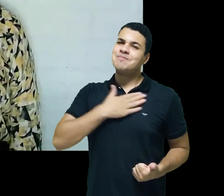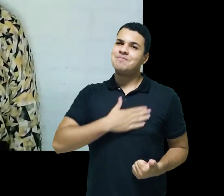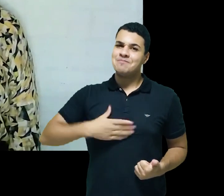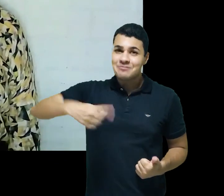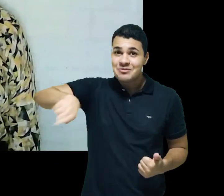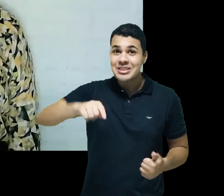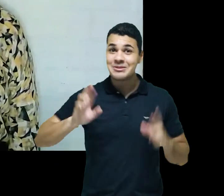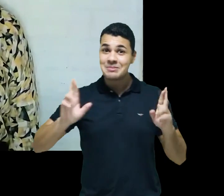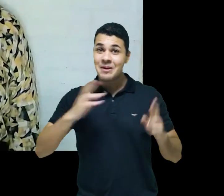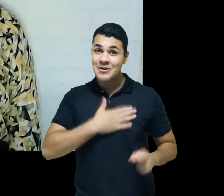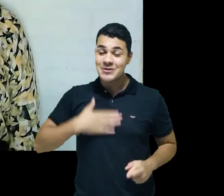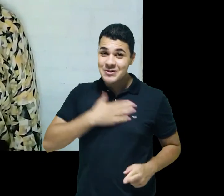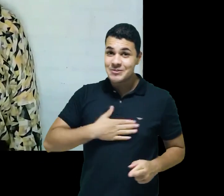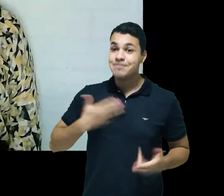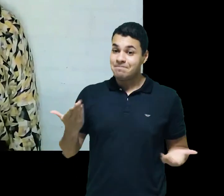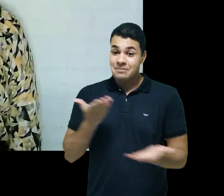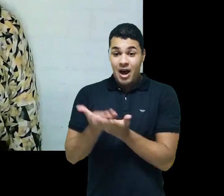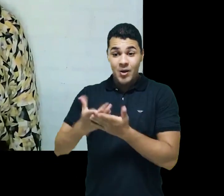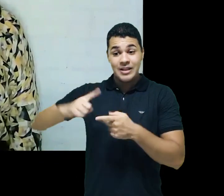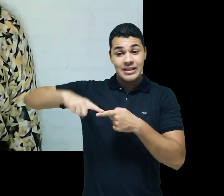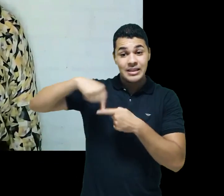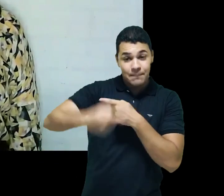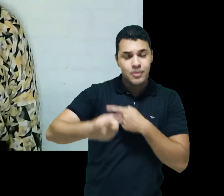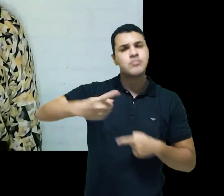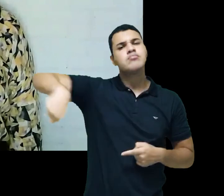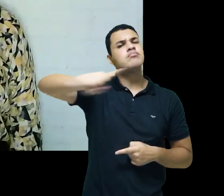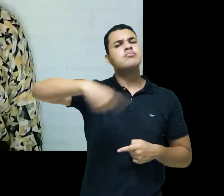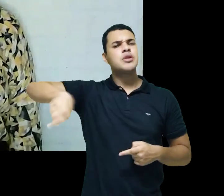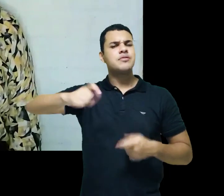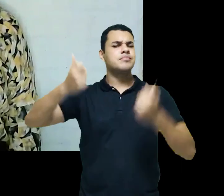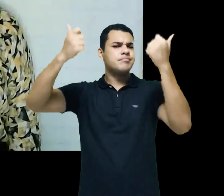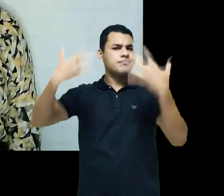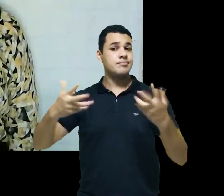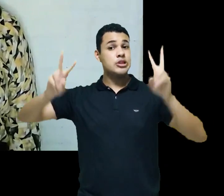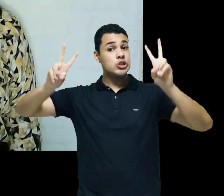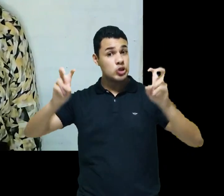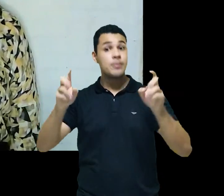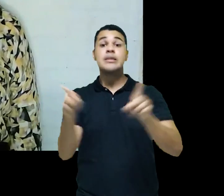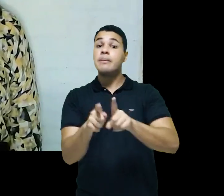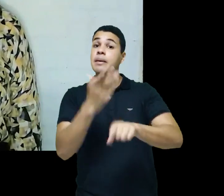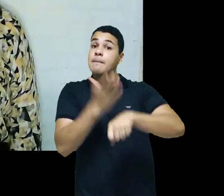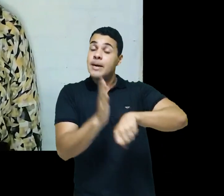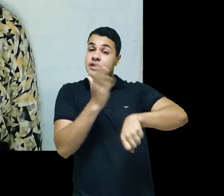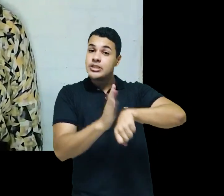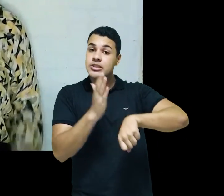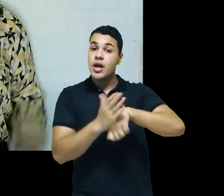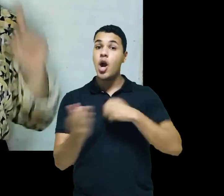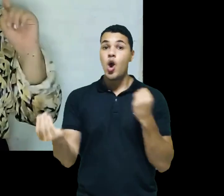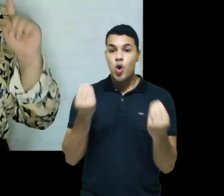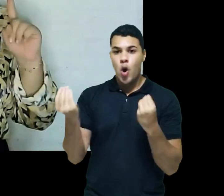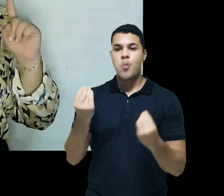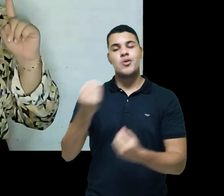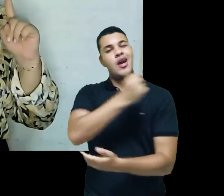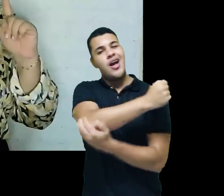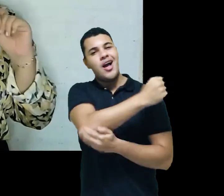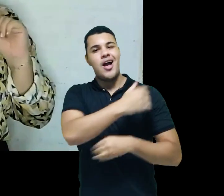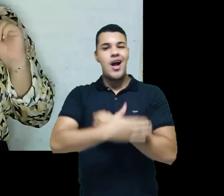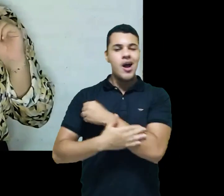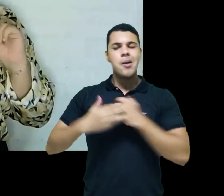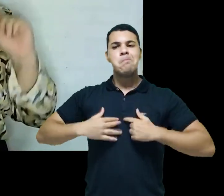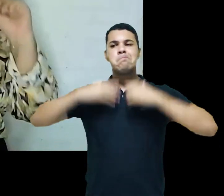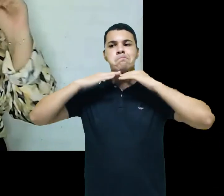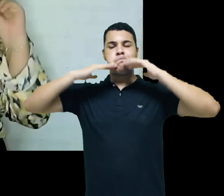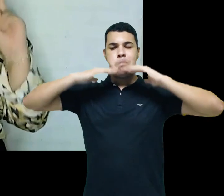tenha sido proveitosa. Na próxima aula, vamos falar e praticar alongamentos